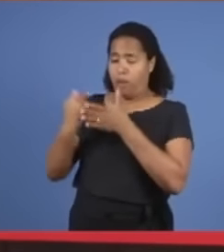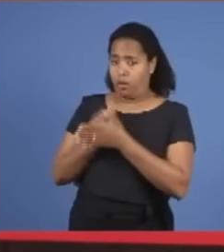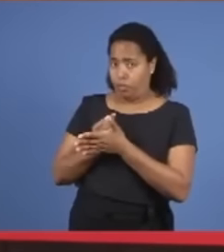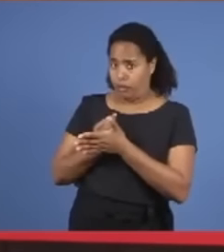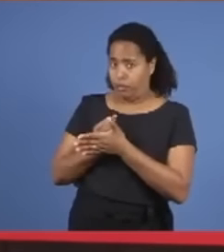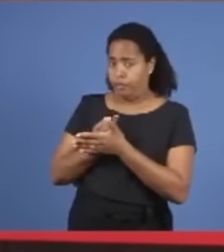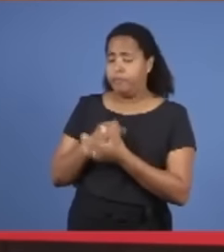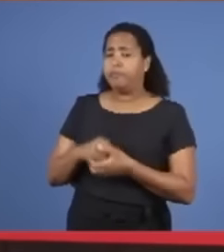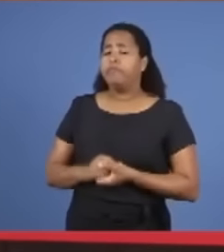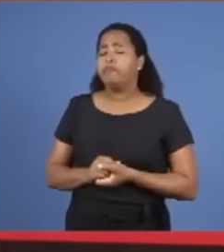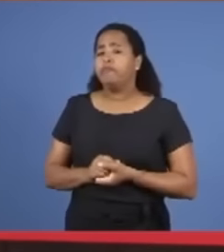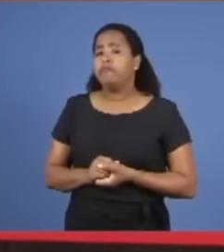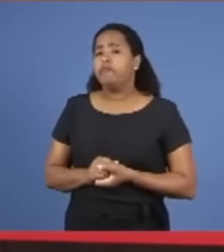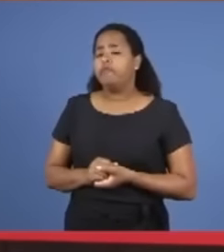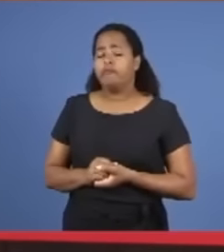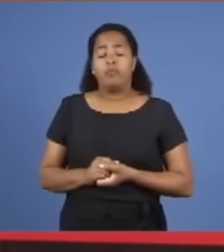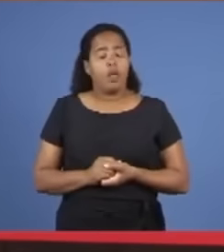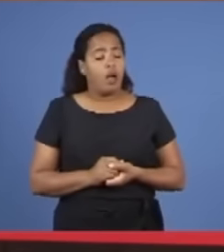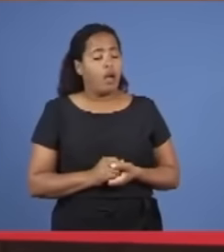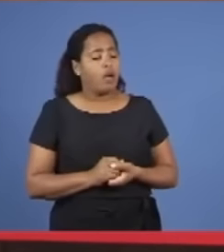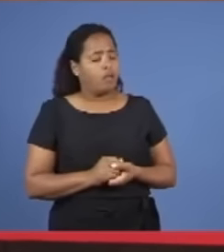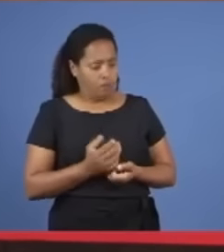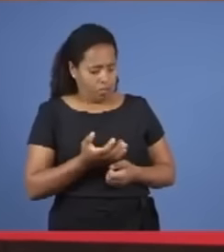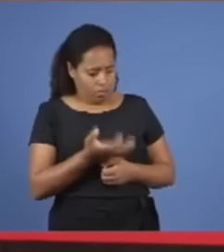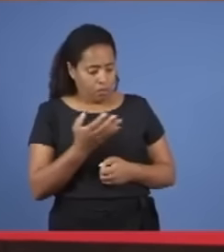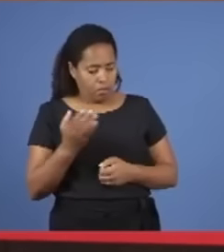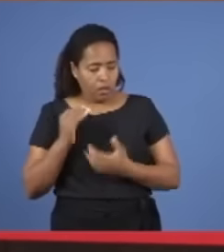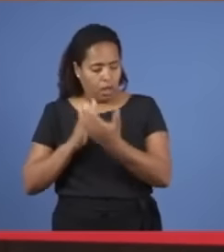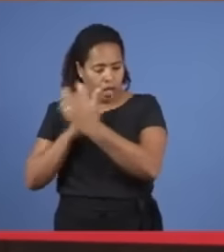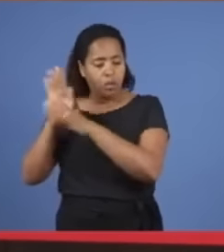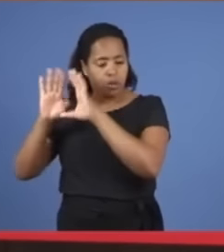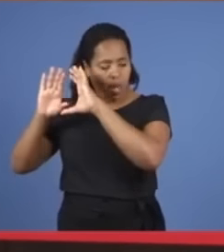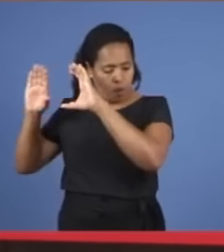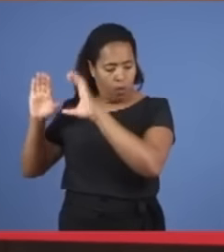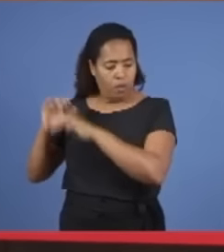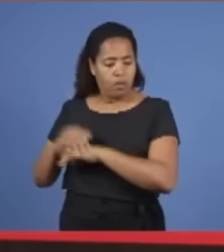assim: você quer ir para o céu?